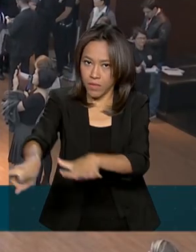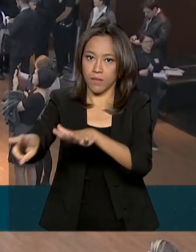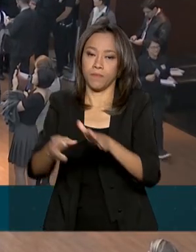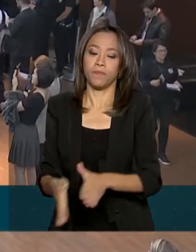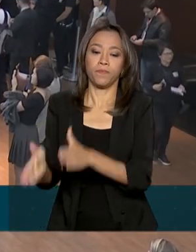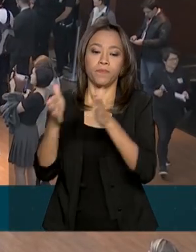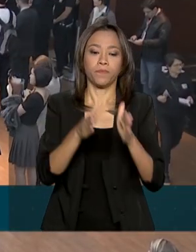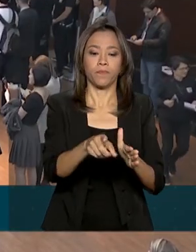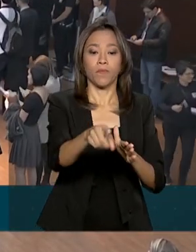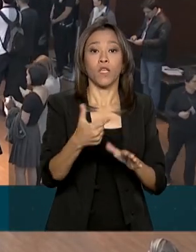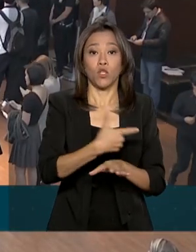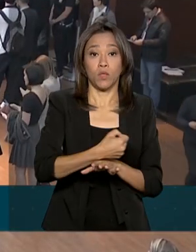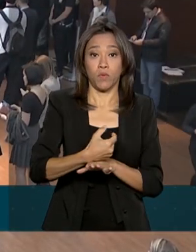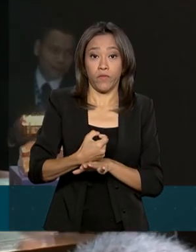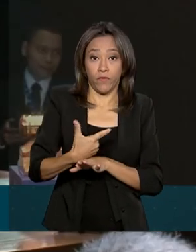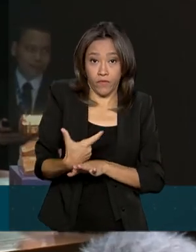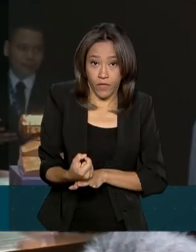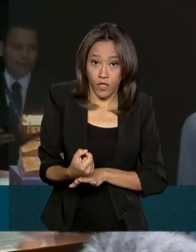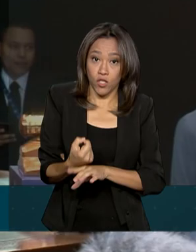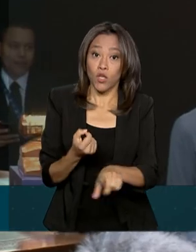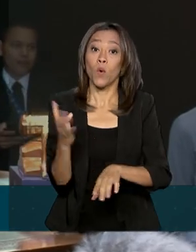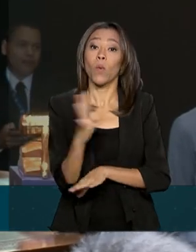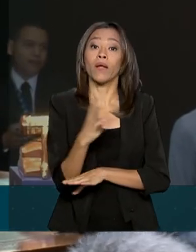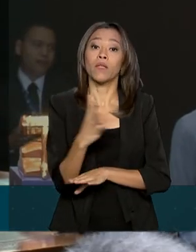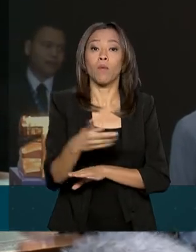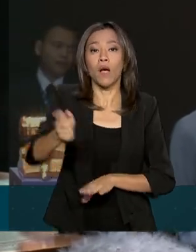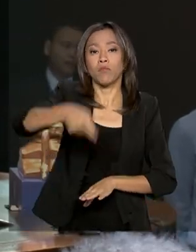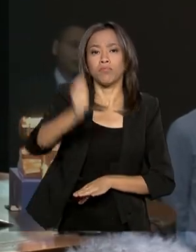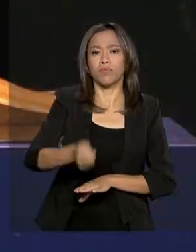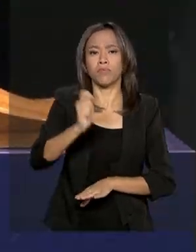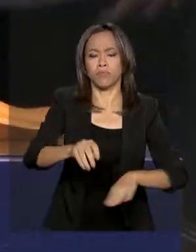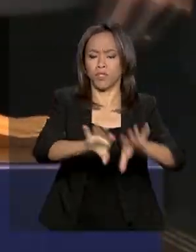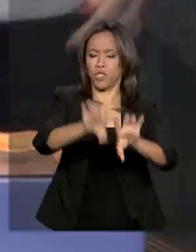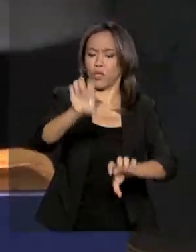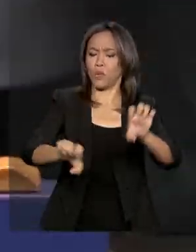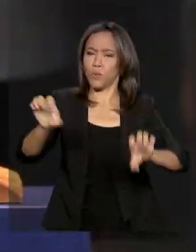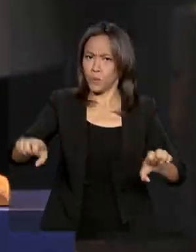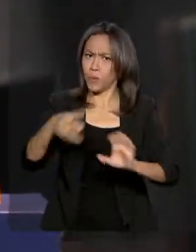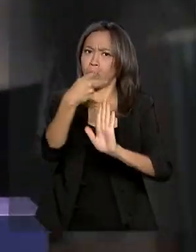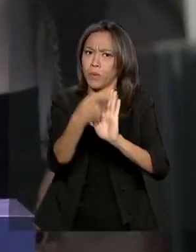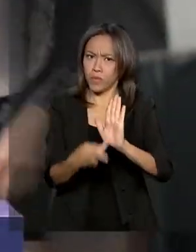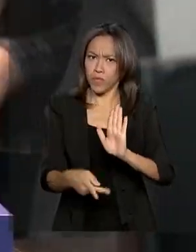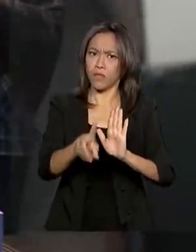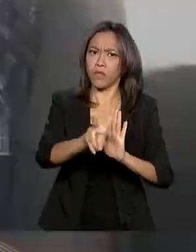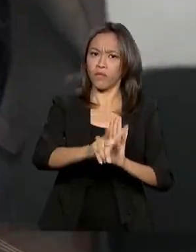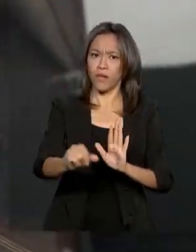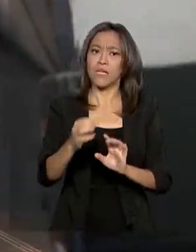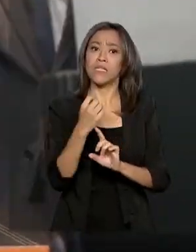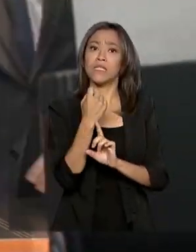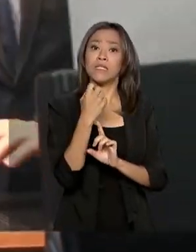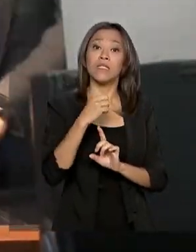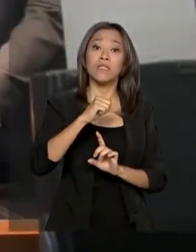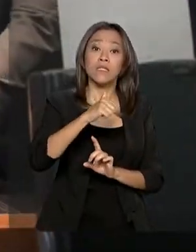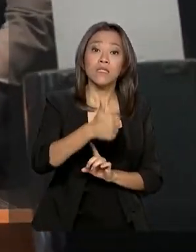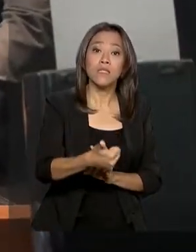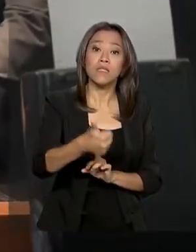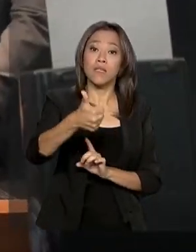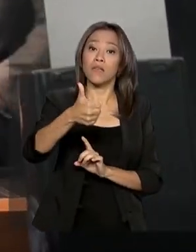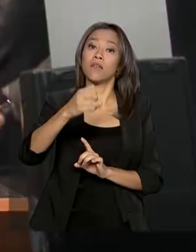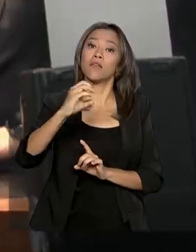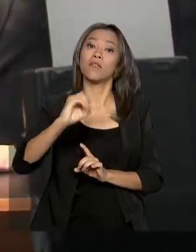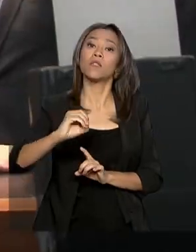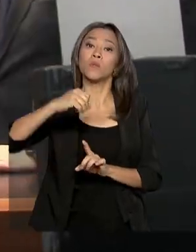estão previstos 44 leilões de projetos de infraestrutura, que devem gerar 101 bilhões de reais em